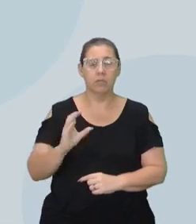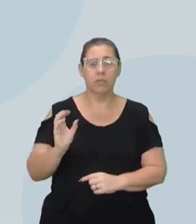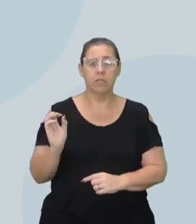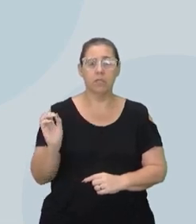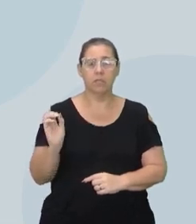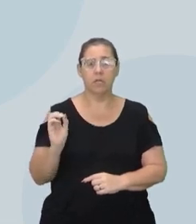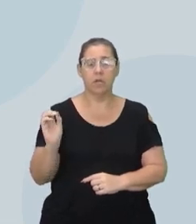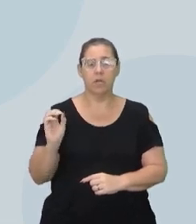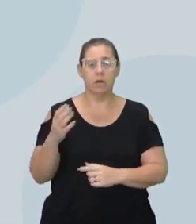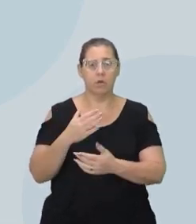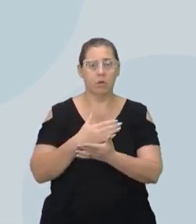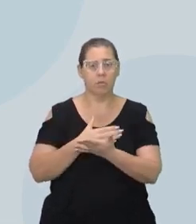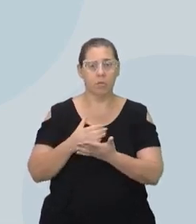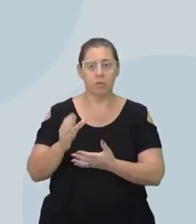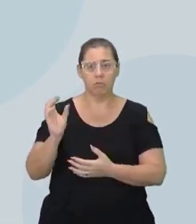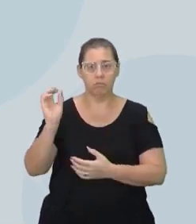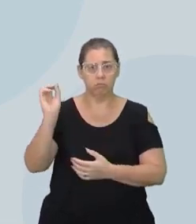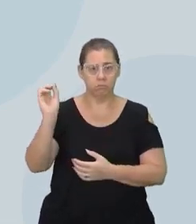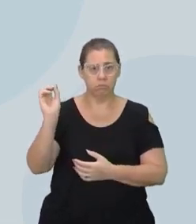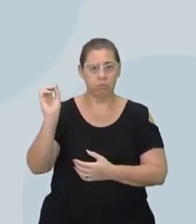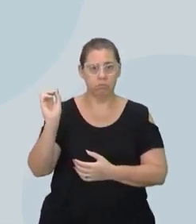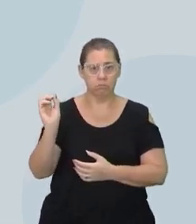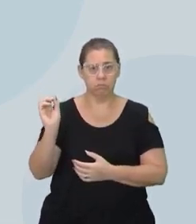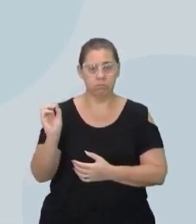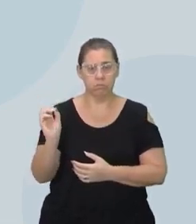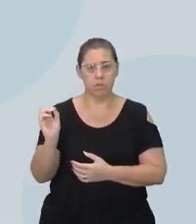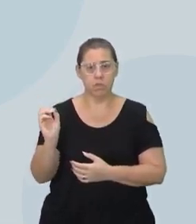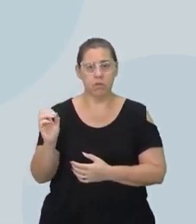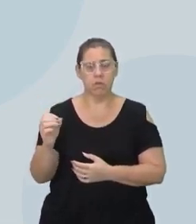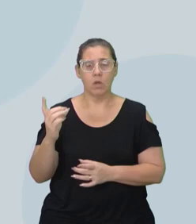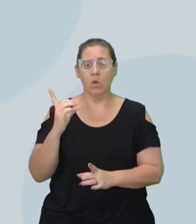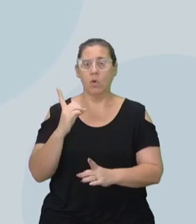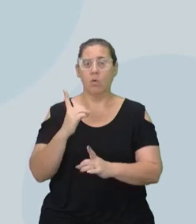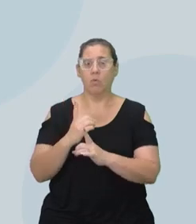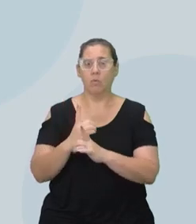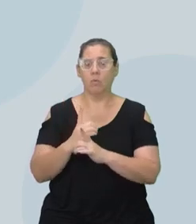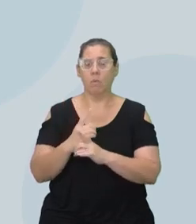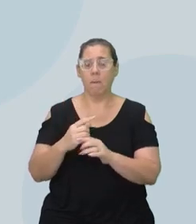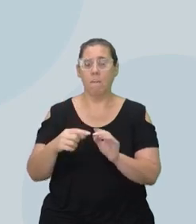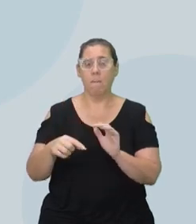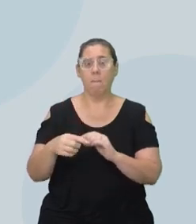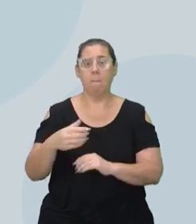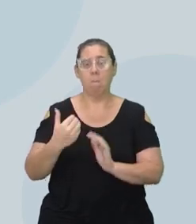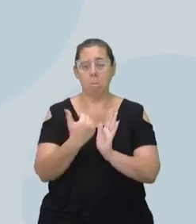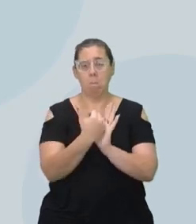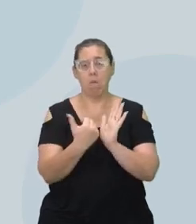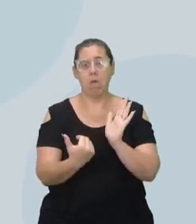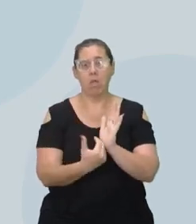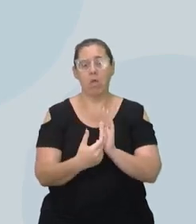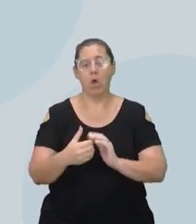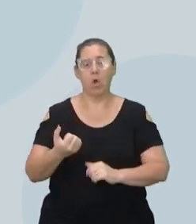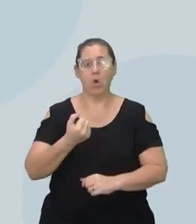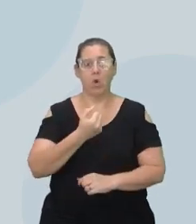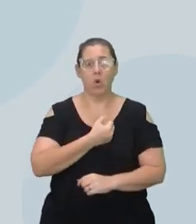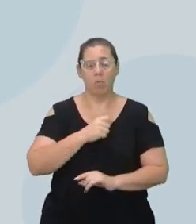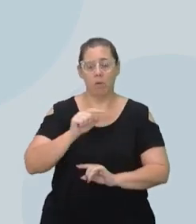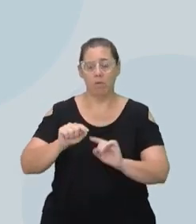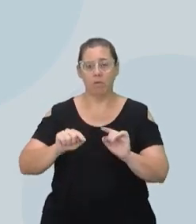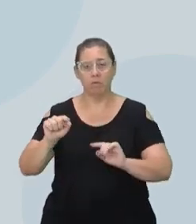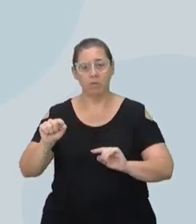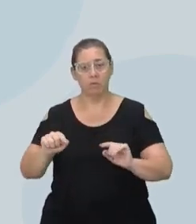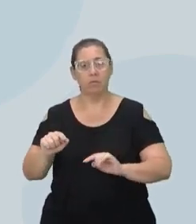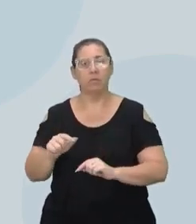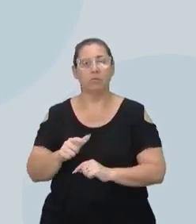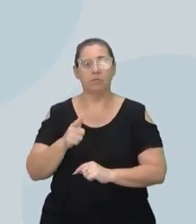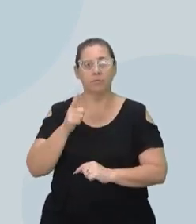zerar e começar a zerar e fazer, a gente vai achar o menor, a gente vai ter o menor número de variáveis e assim nós vamos